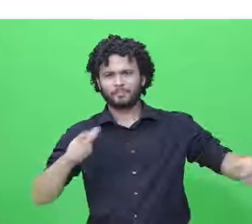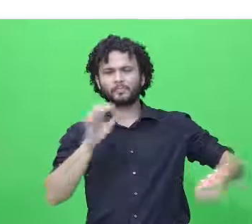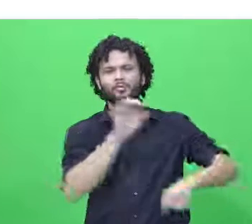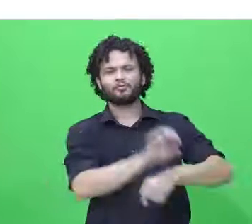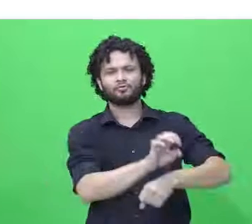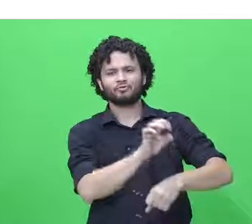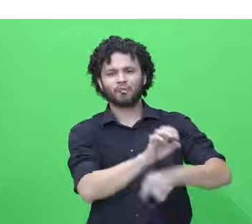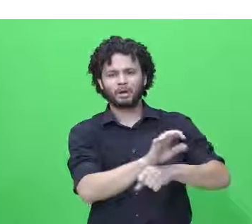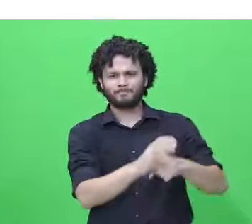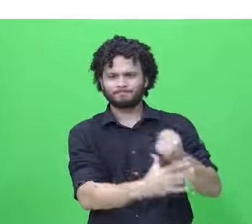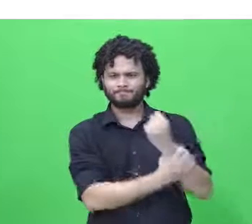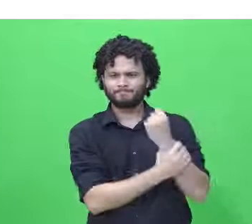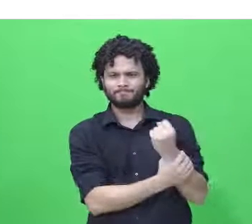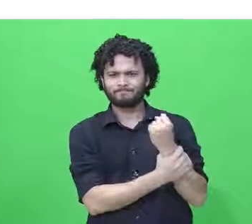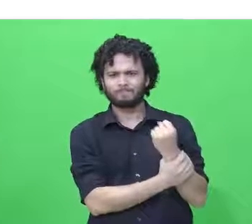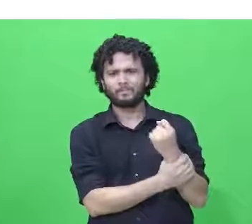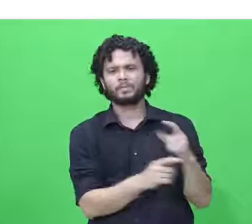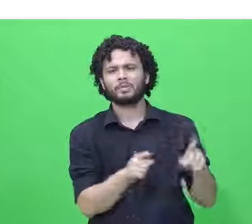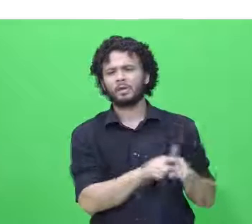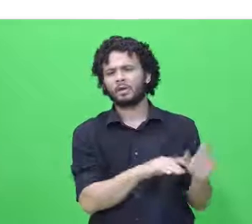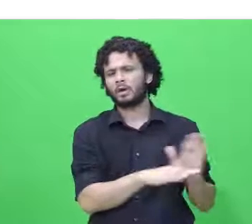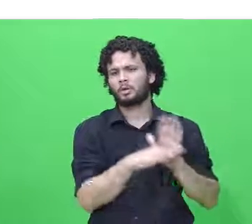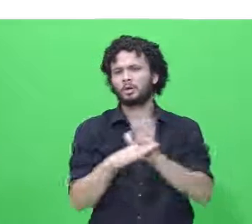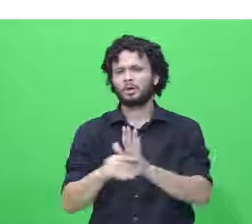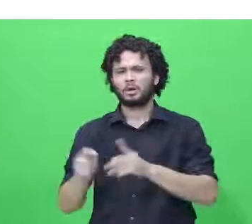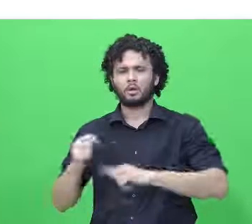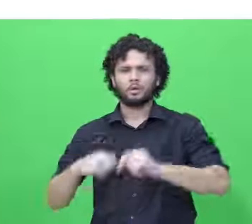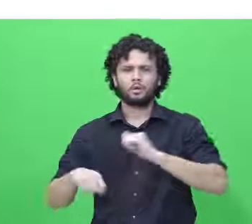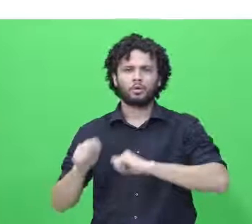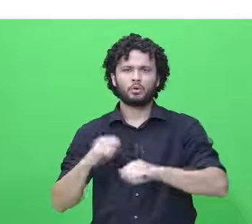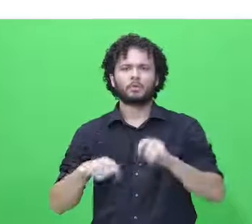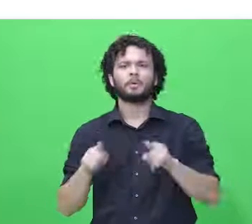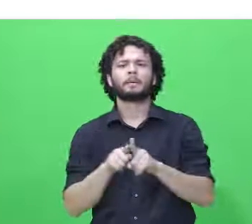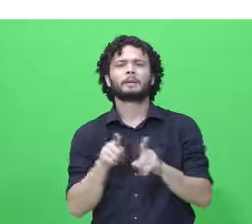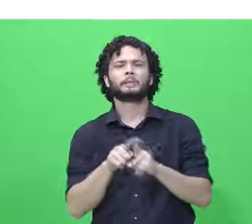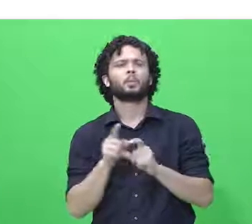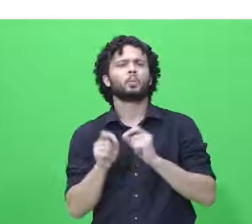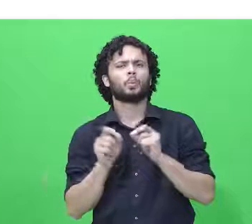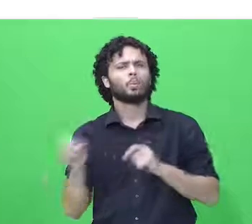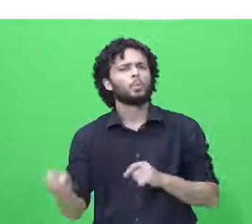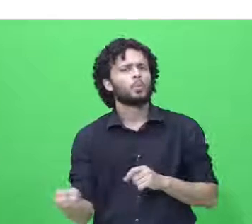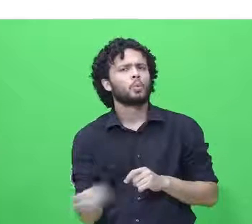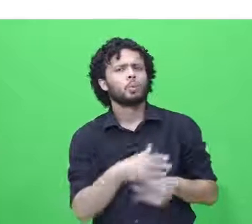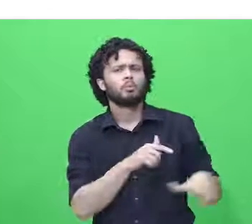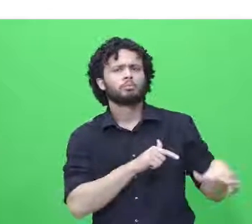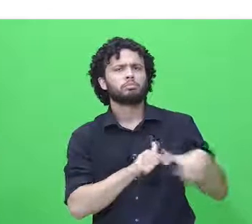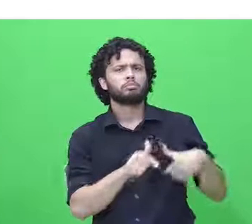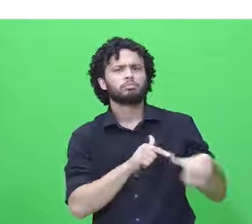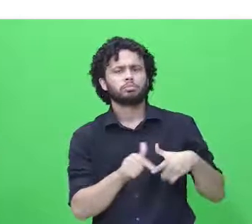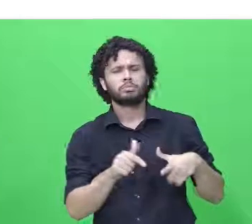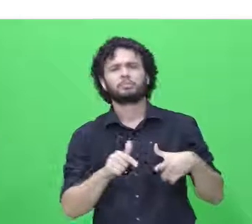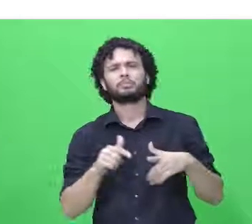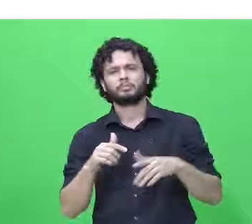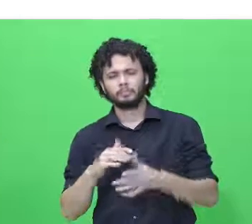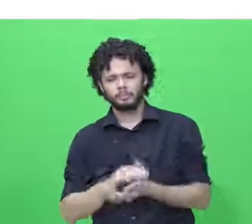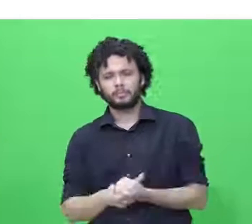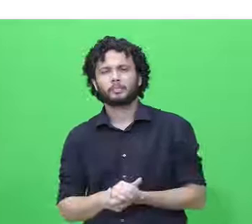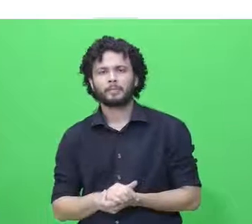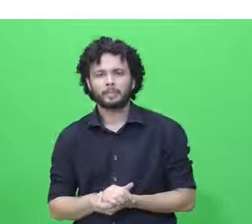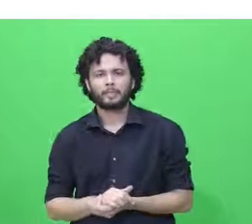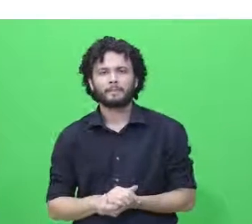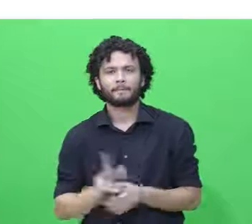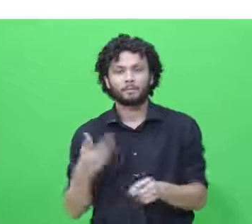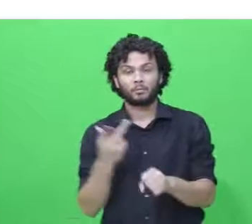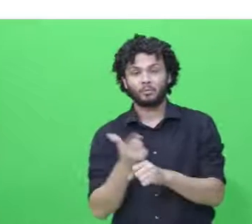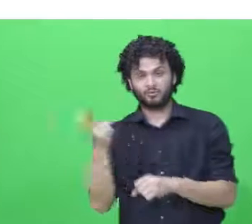se fortaleceu, interveio na economia e procurou estabelecer uma nova relação com os trabalhadores urbanos. Enquanto